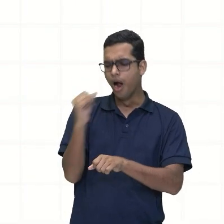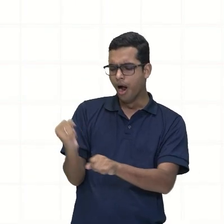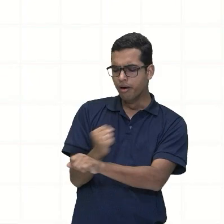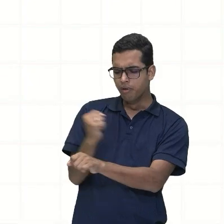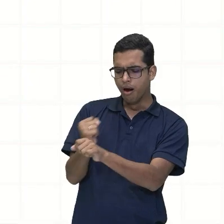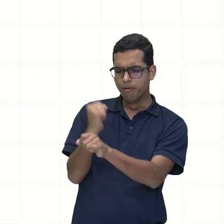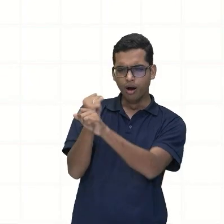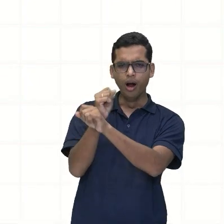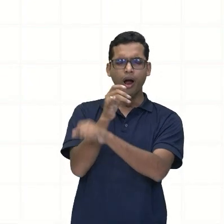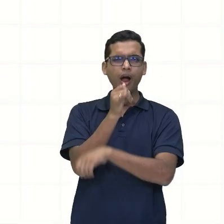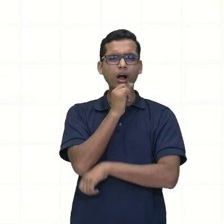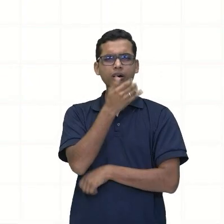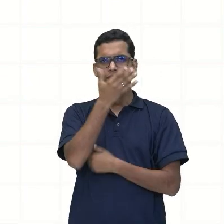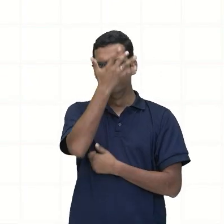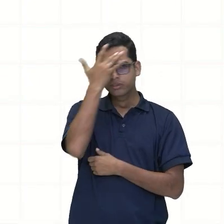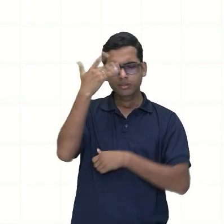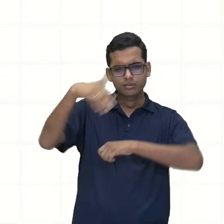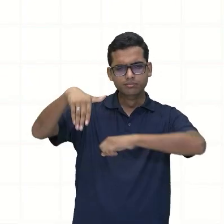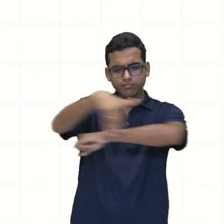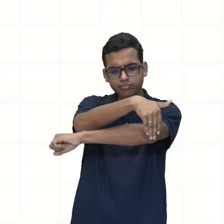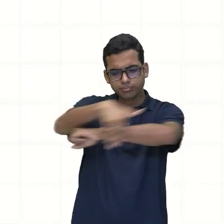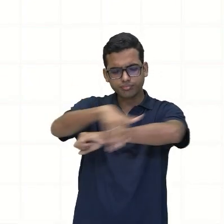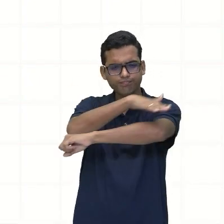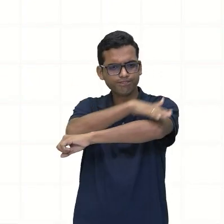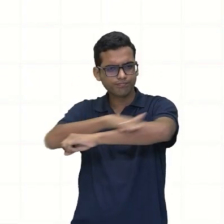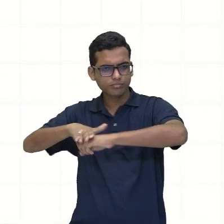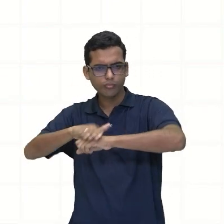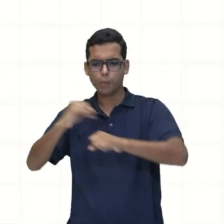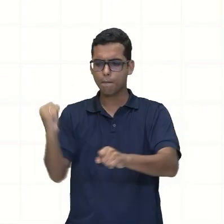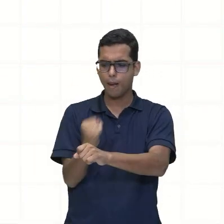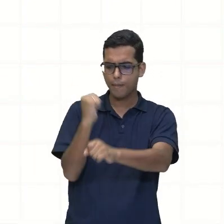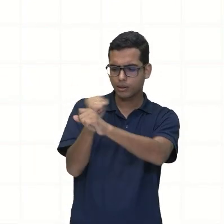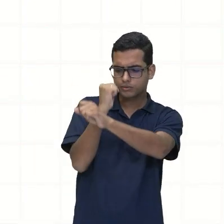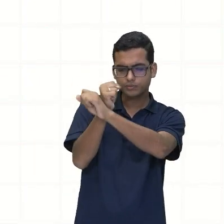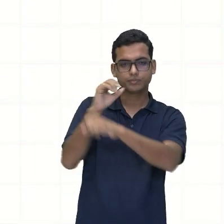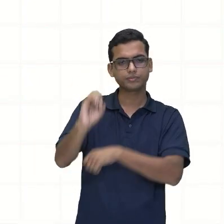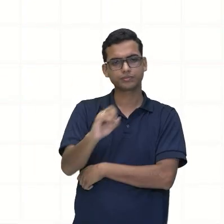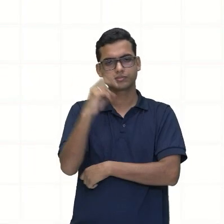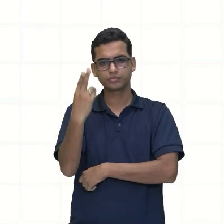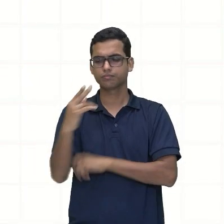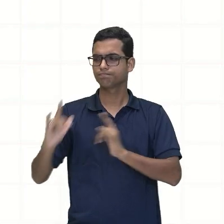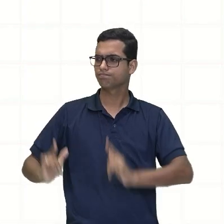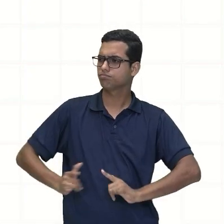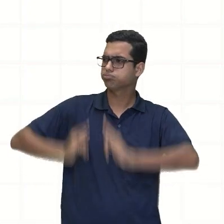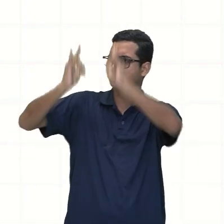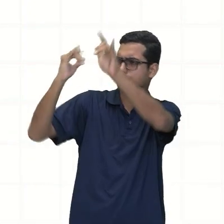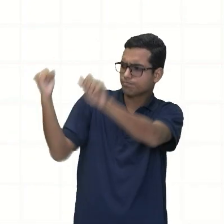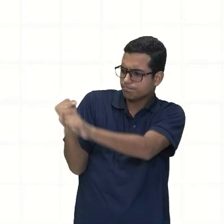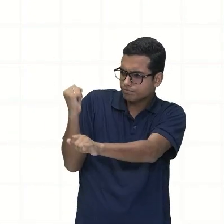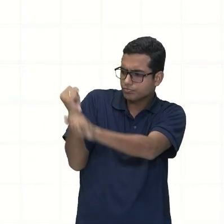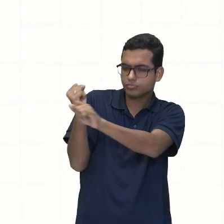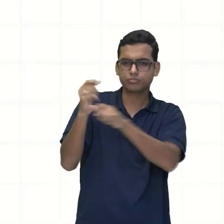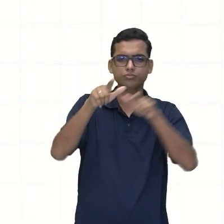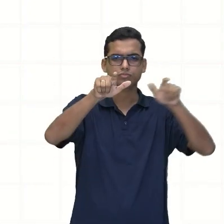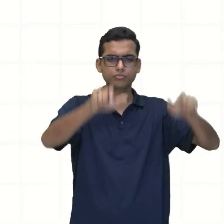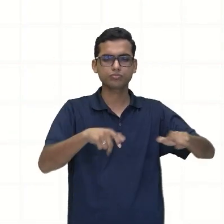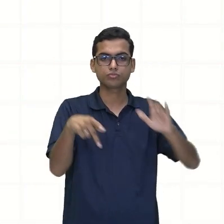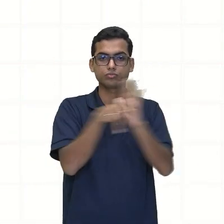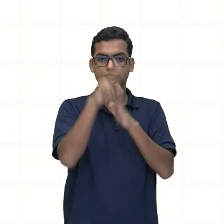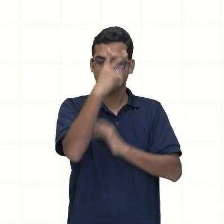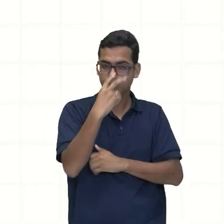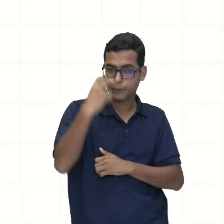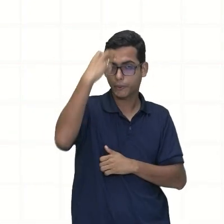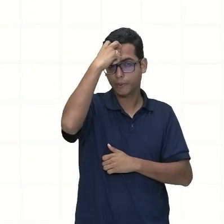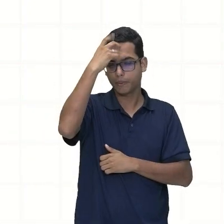digamos que, uma rodovia, vai construir hospitais, um centro cultural, aí aquela pessoa ela se